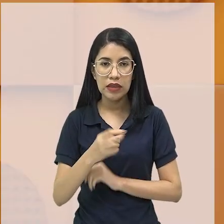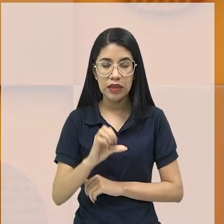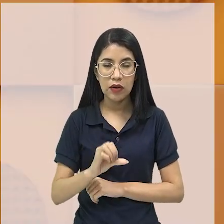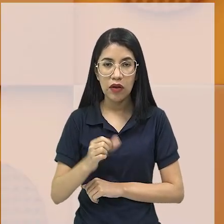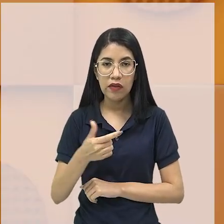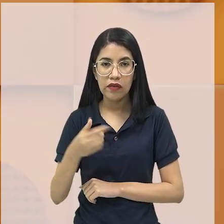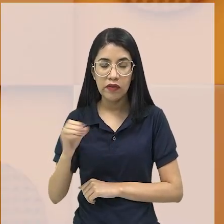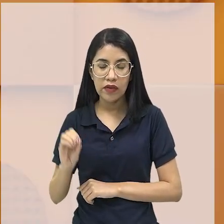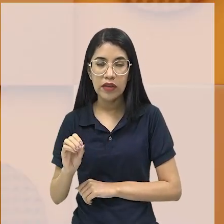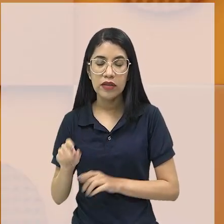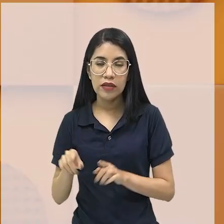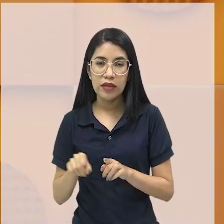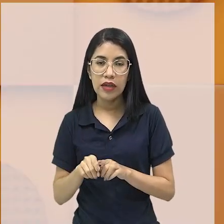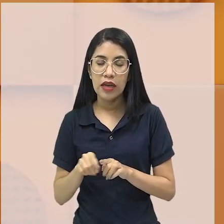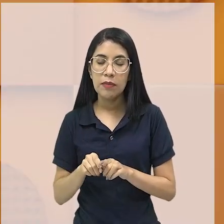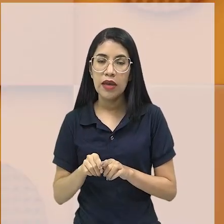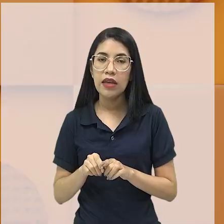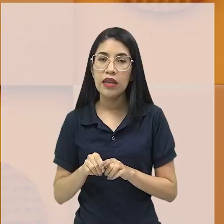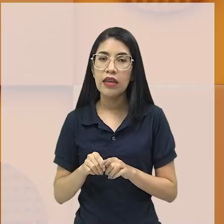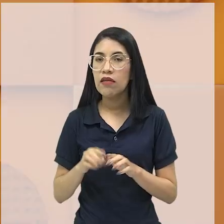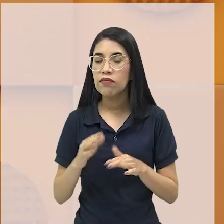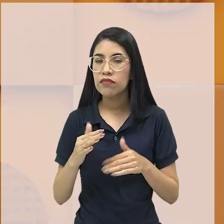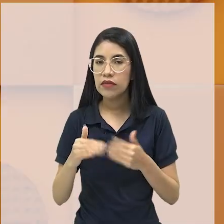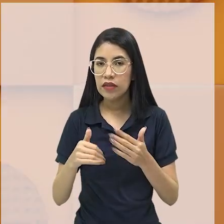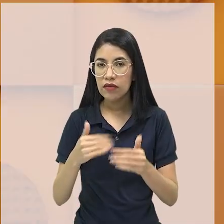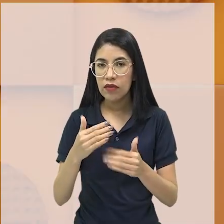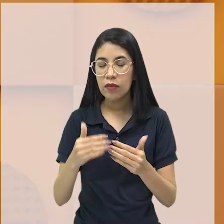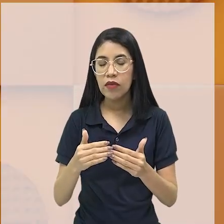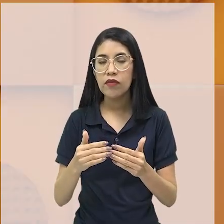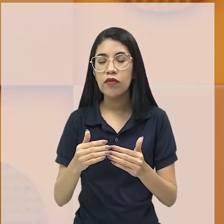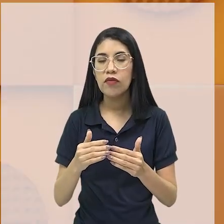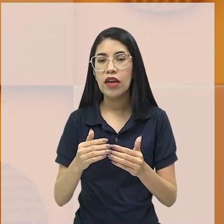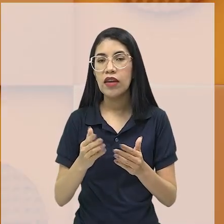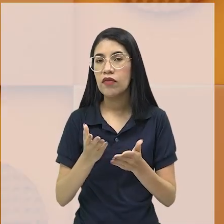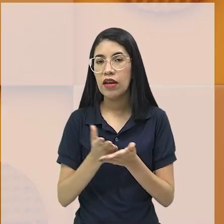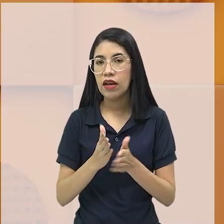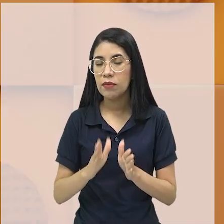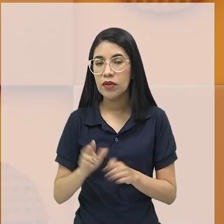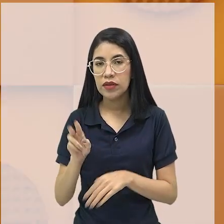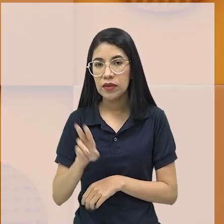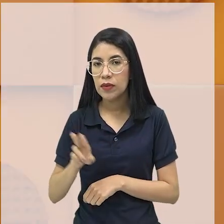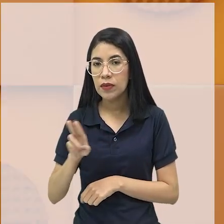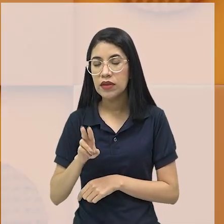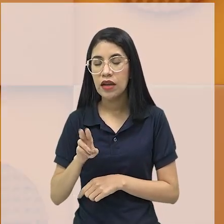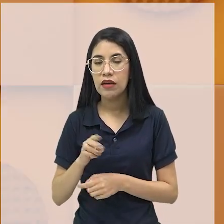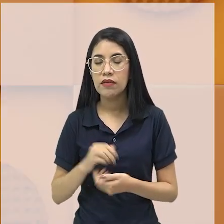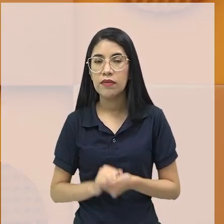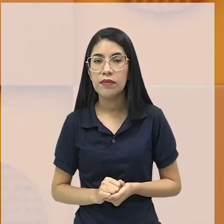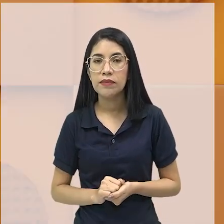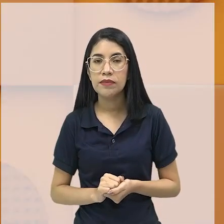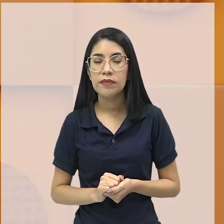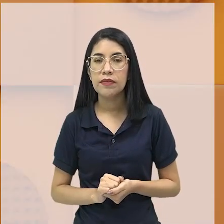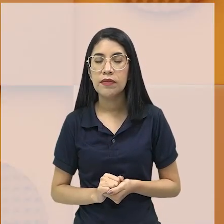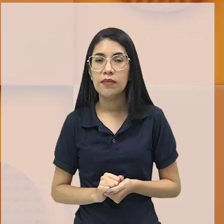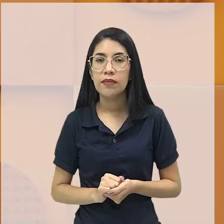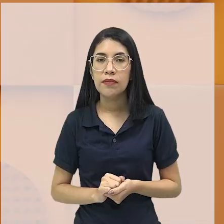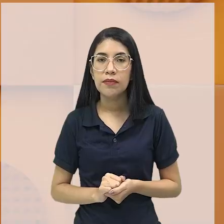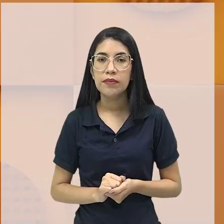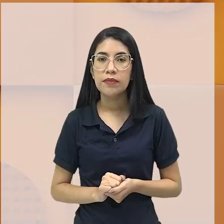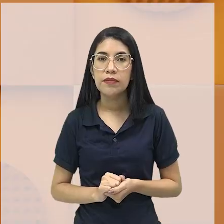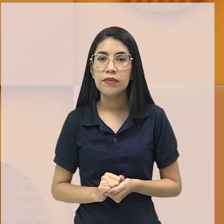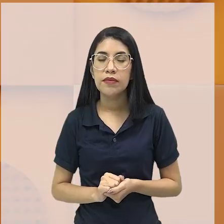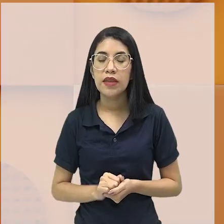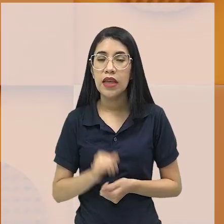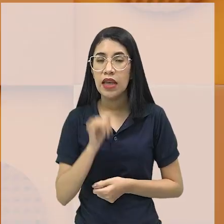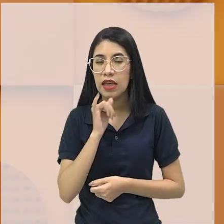XX, né, e que elas vão entrando gradativamente em desuso diante de outras realidades. Vou dar um último exemplo para vocês. Uma